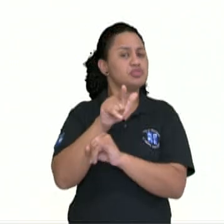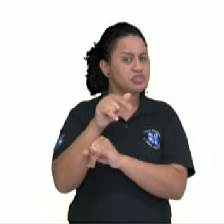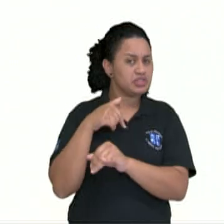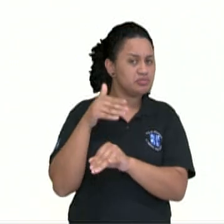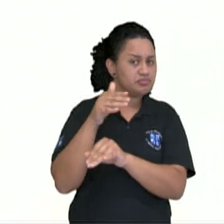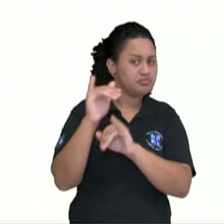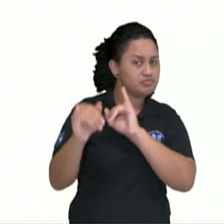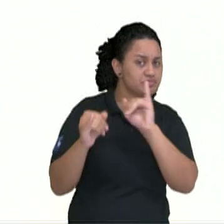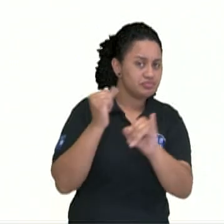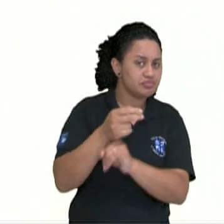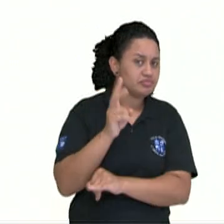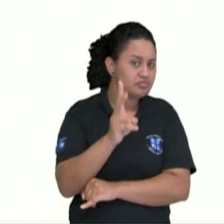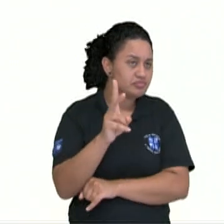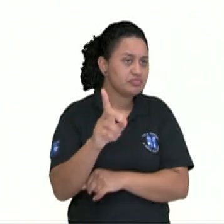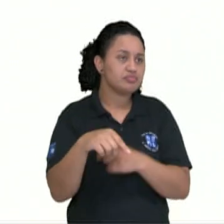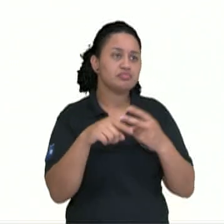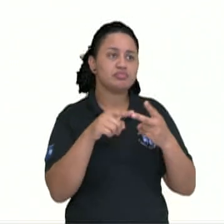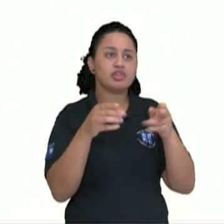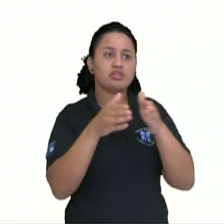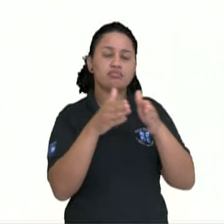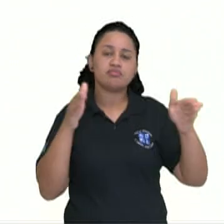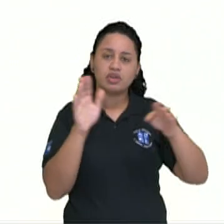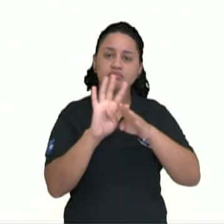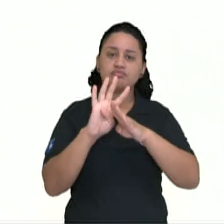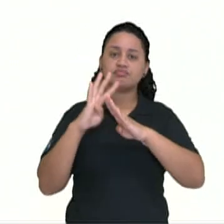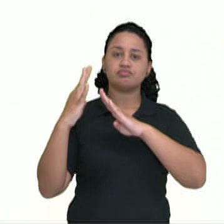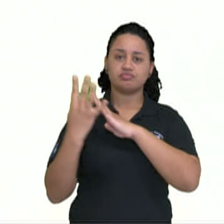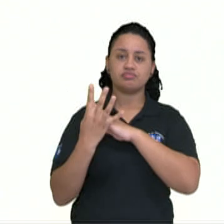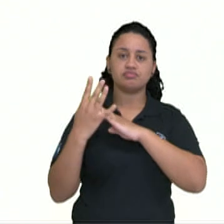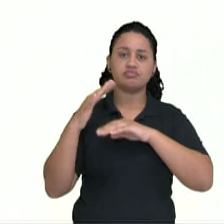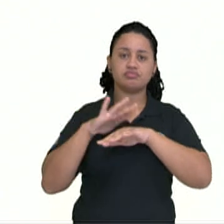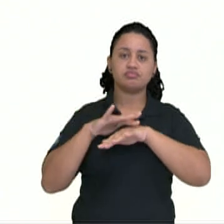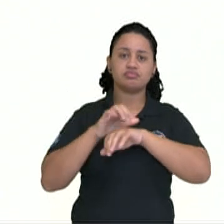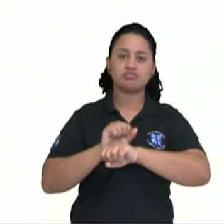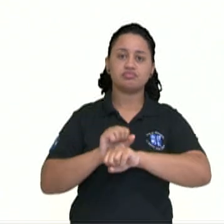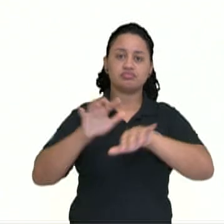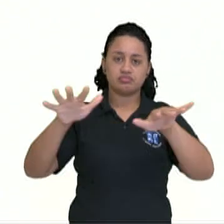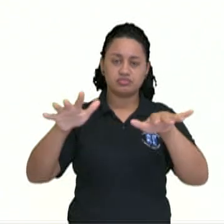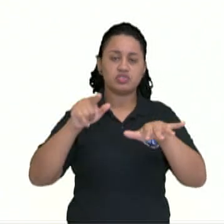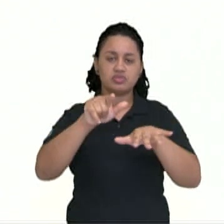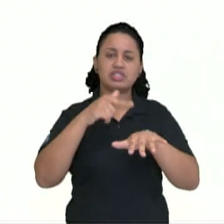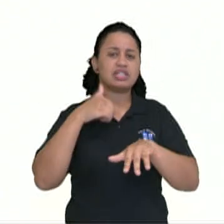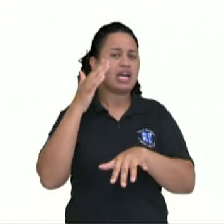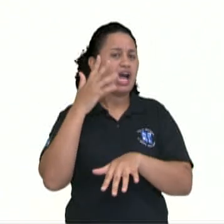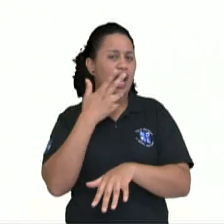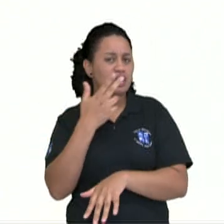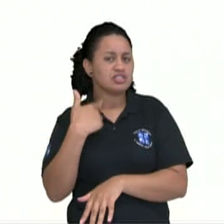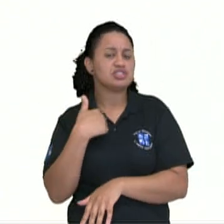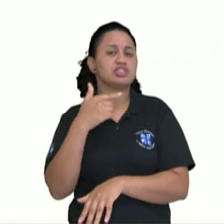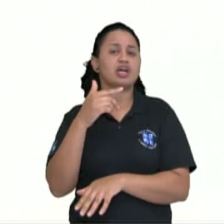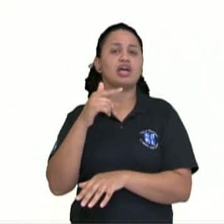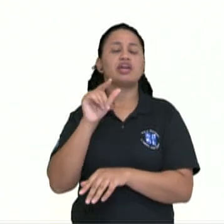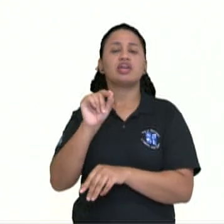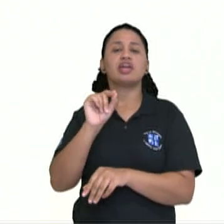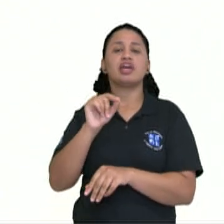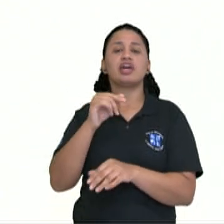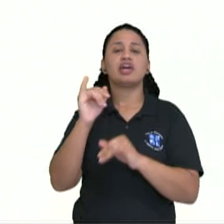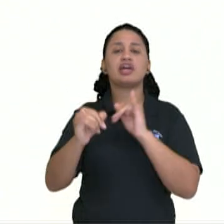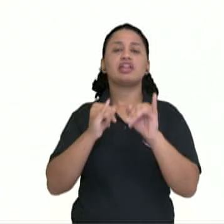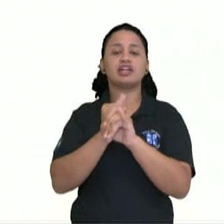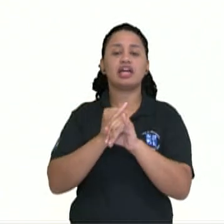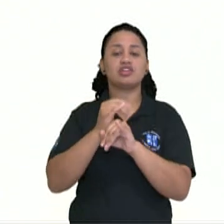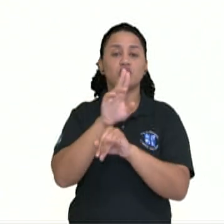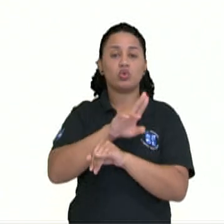internet? Durante o período de pandemia, você acha que o uso da internet aumentou ou diminuiu? Que